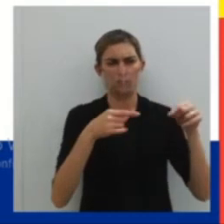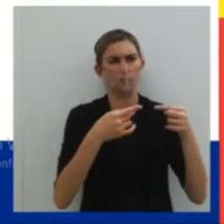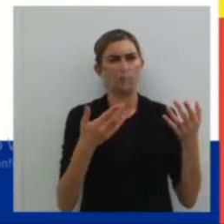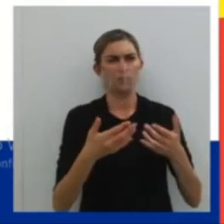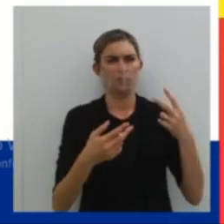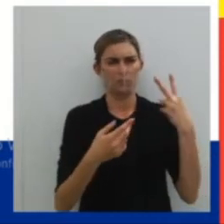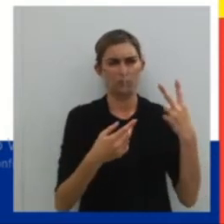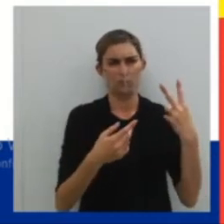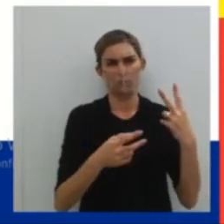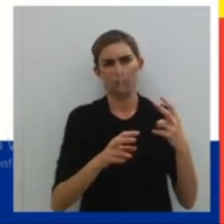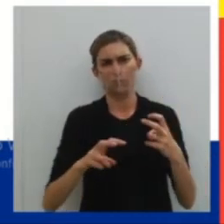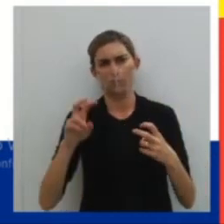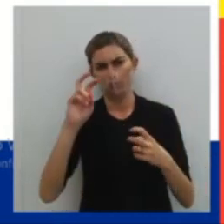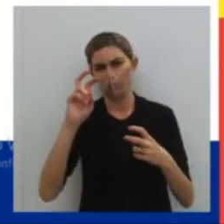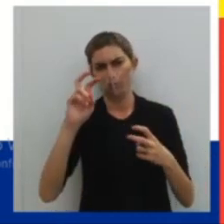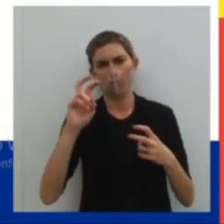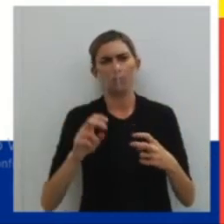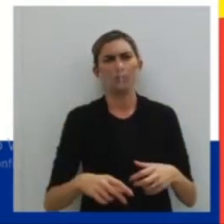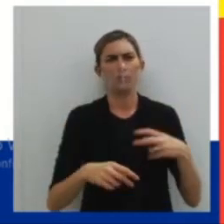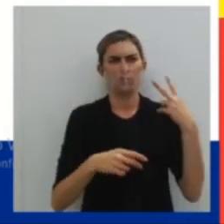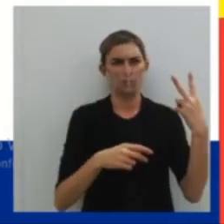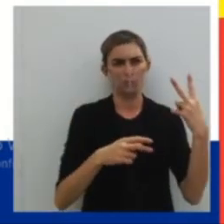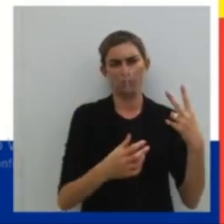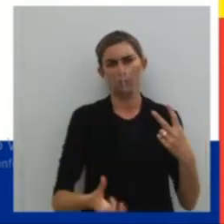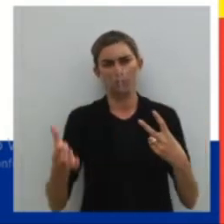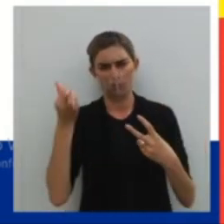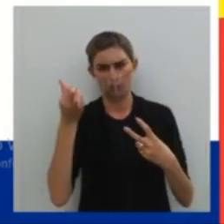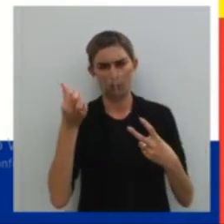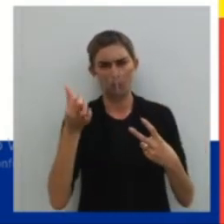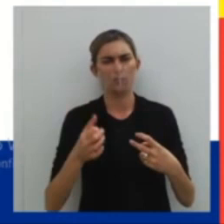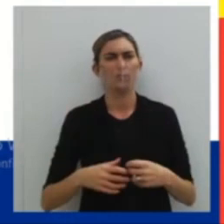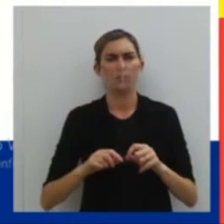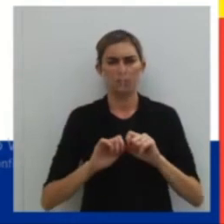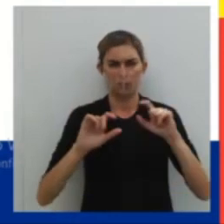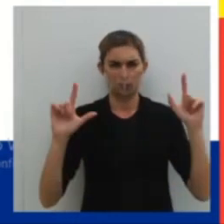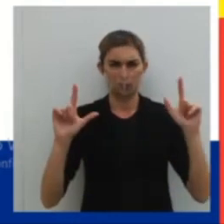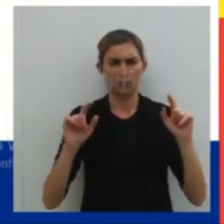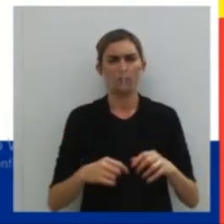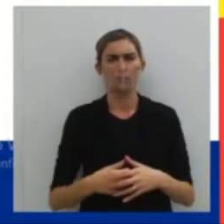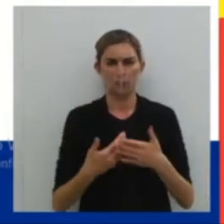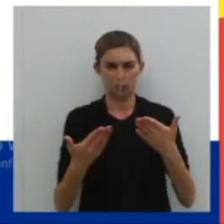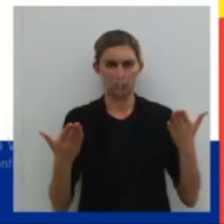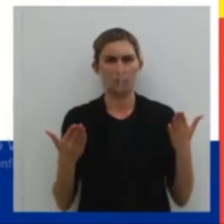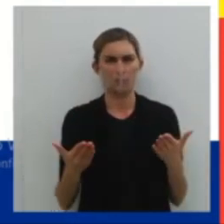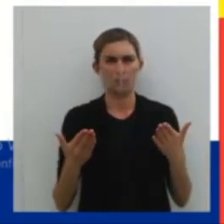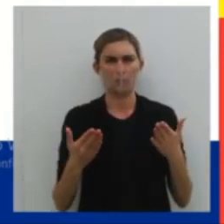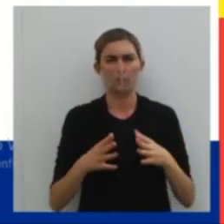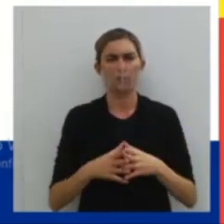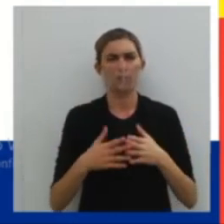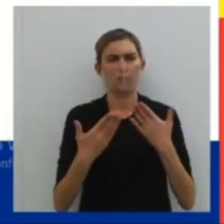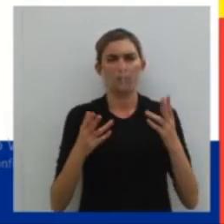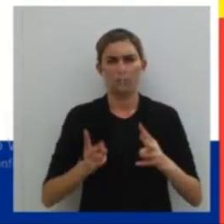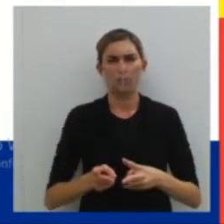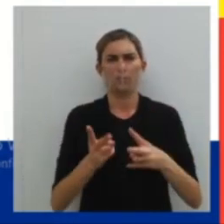o 2 e o 5, tá aqui, ó. E entre o 2 e o 6, tá aqui no próximo par ordenado desse produto cartesiano. E